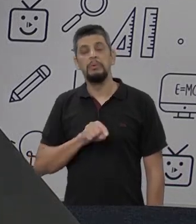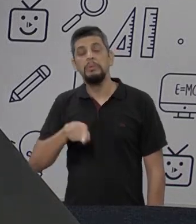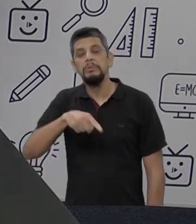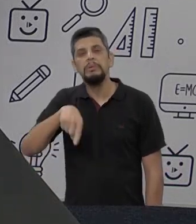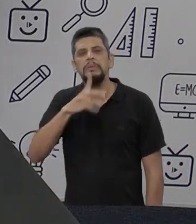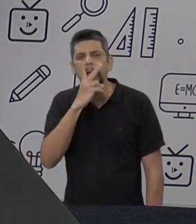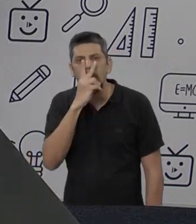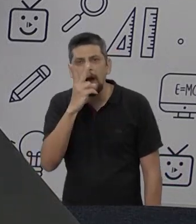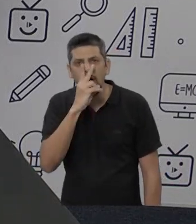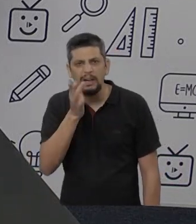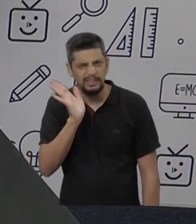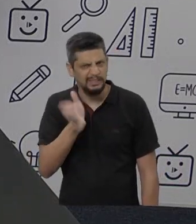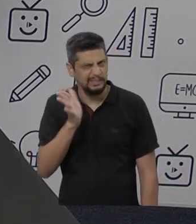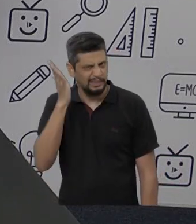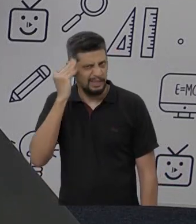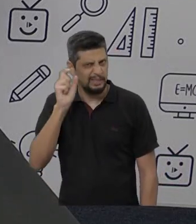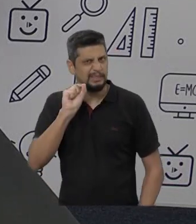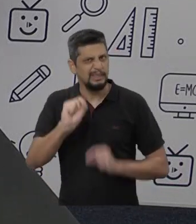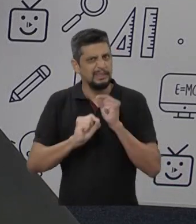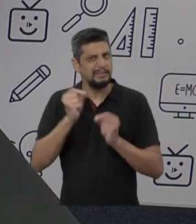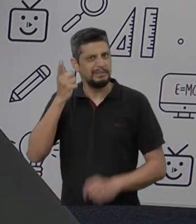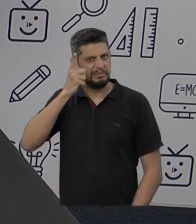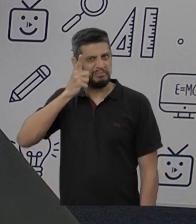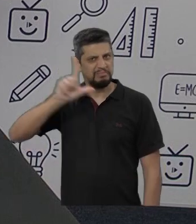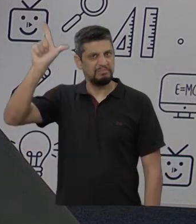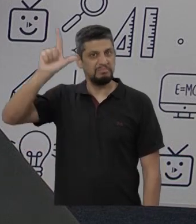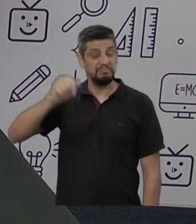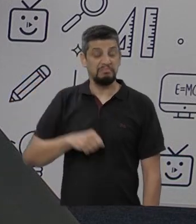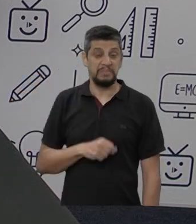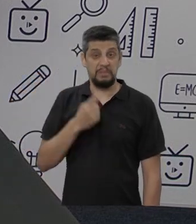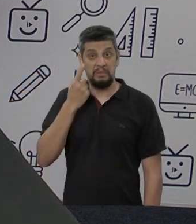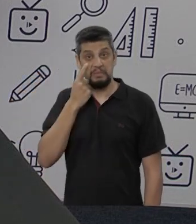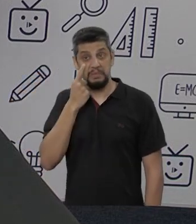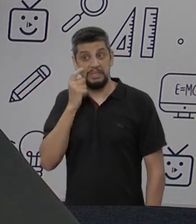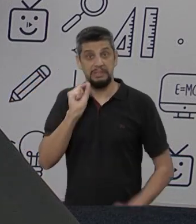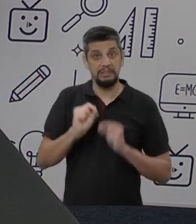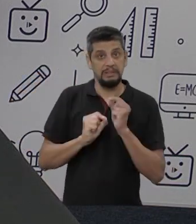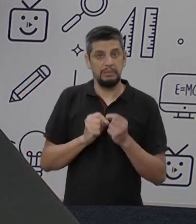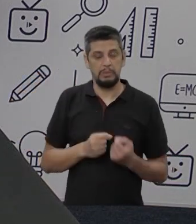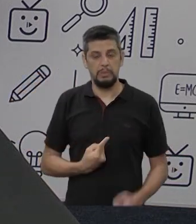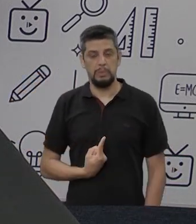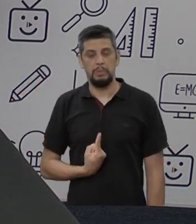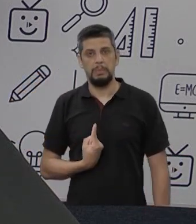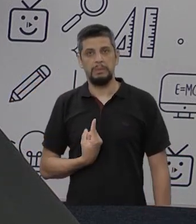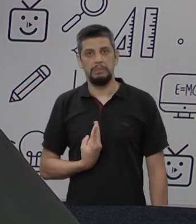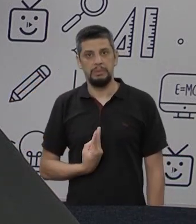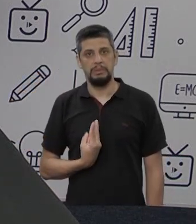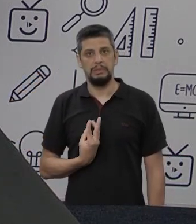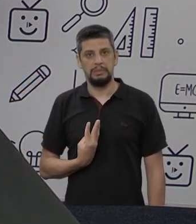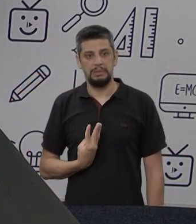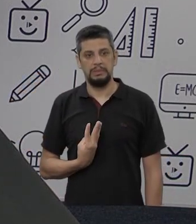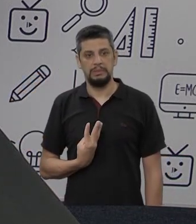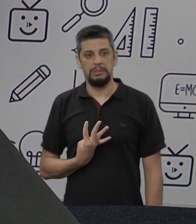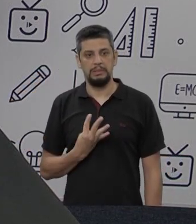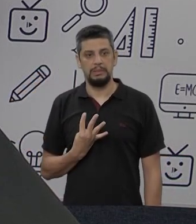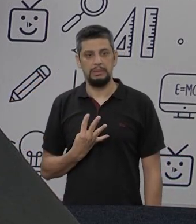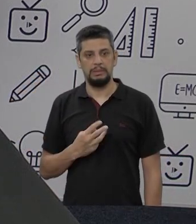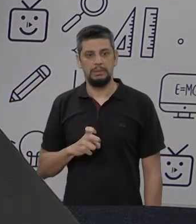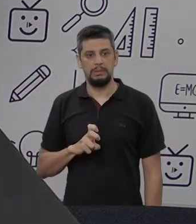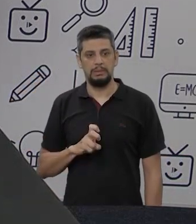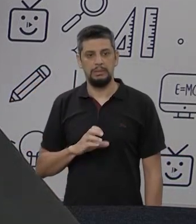O que vocês acham? Já sabem quem ganhou? Vamos tirar a dúvida. Uma, duas,